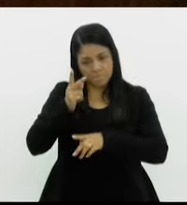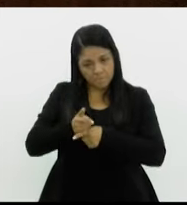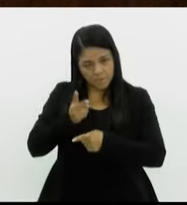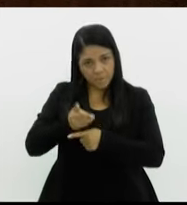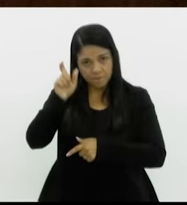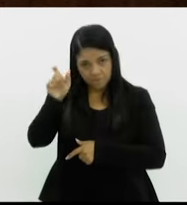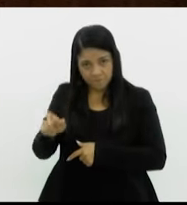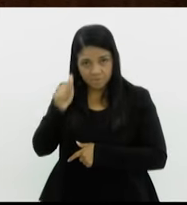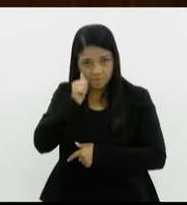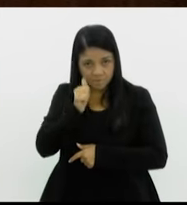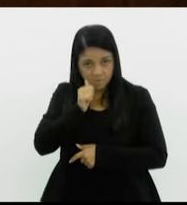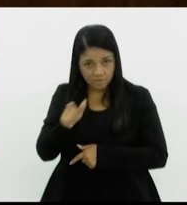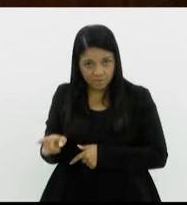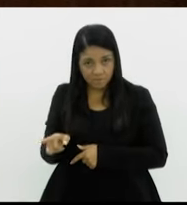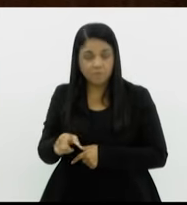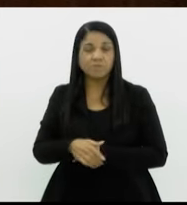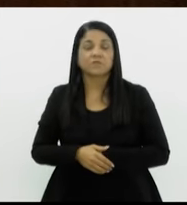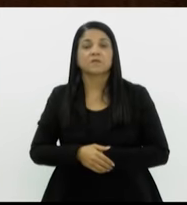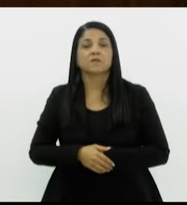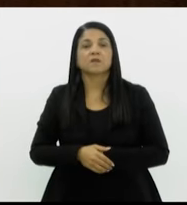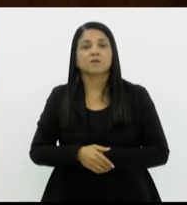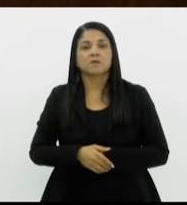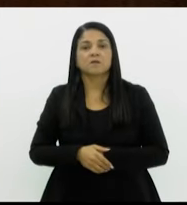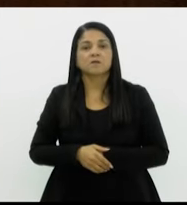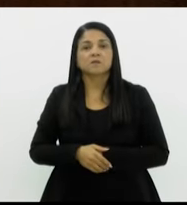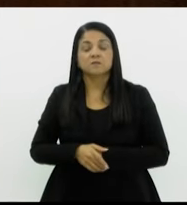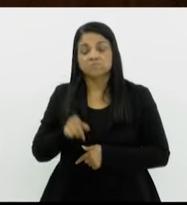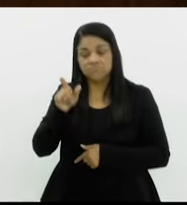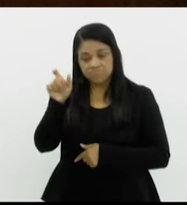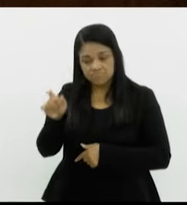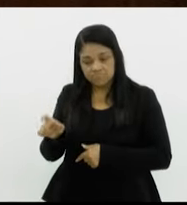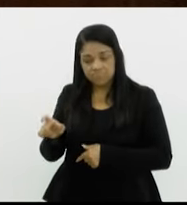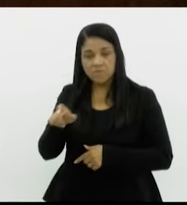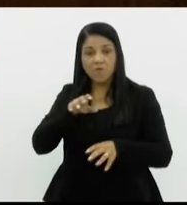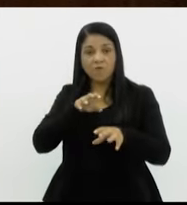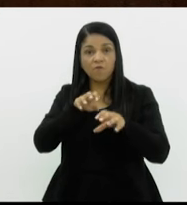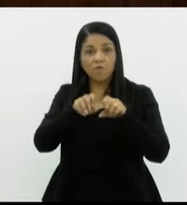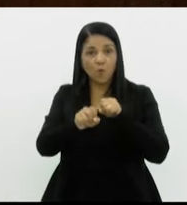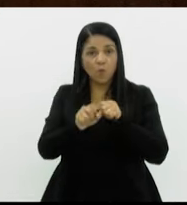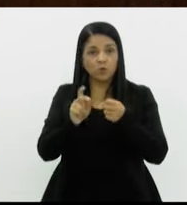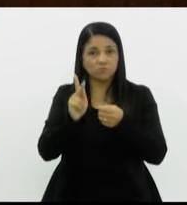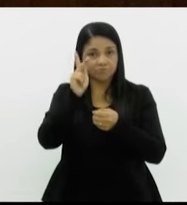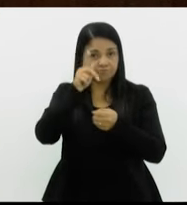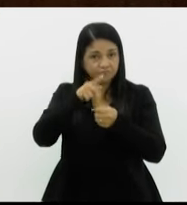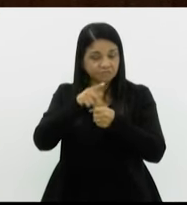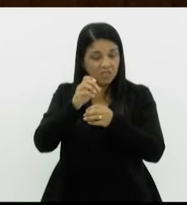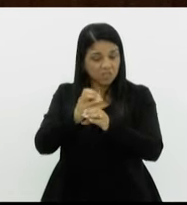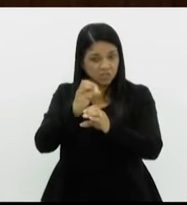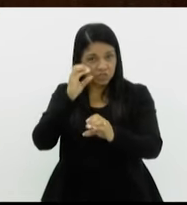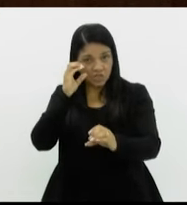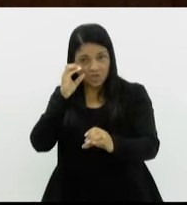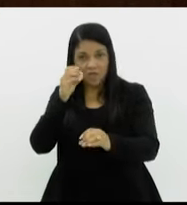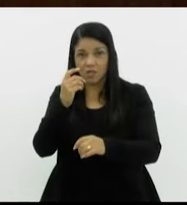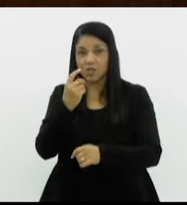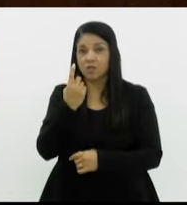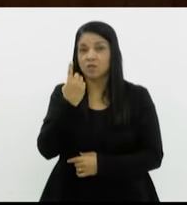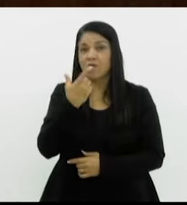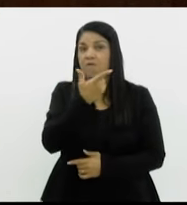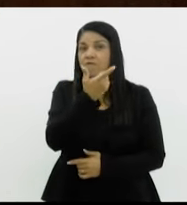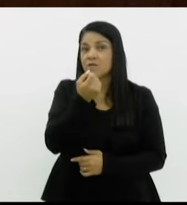É uma pessoa que se formou na Petrobras, engenheira de lá, com mais de